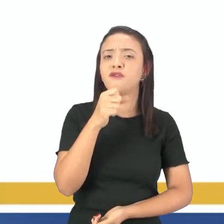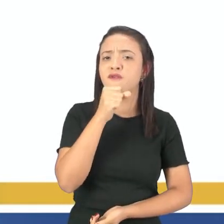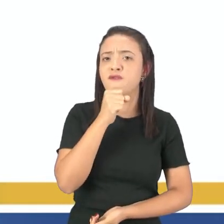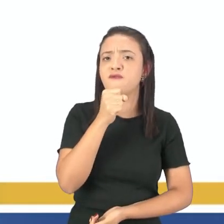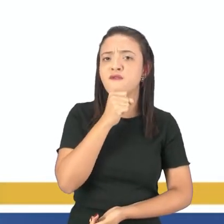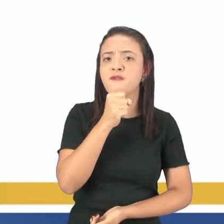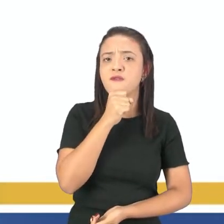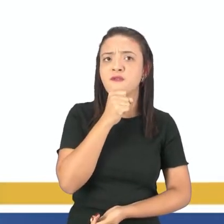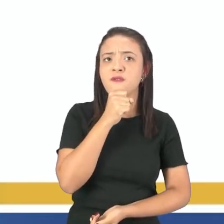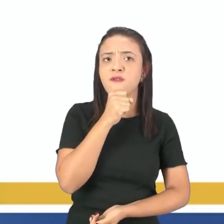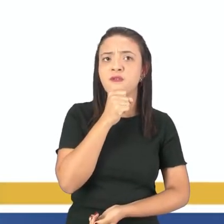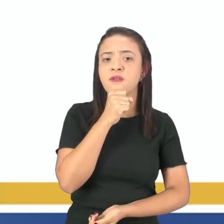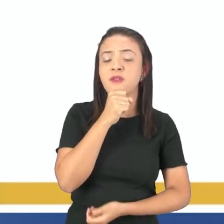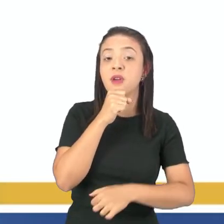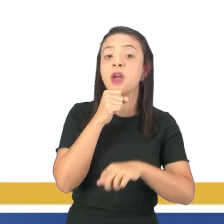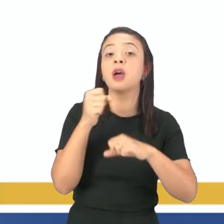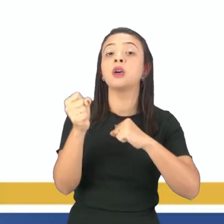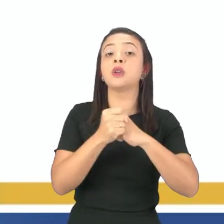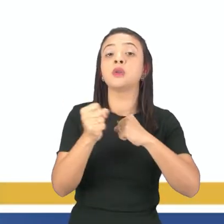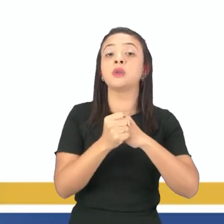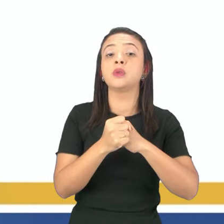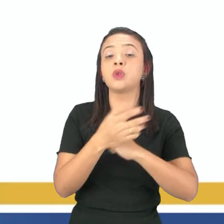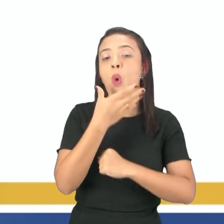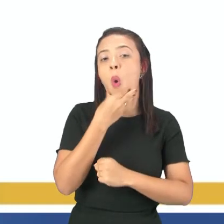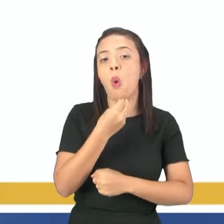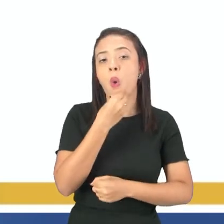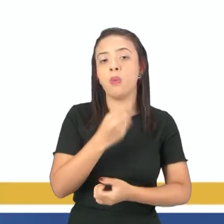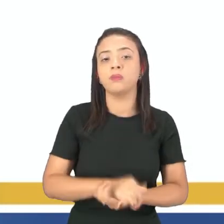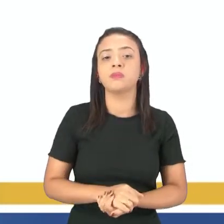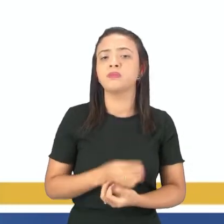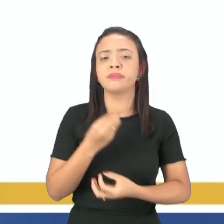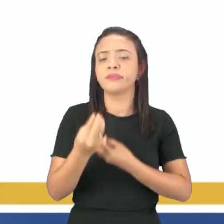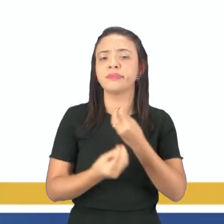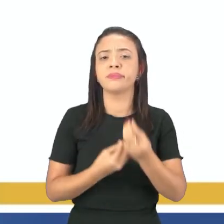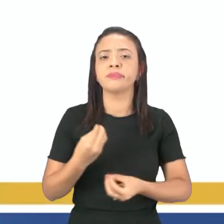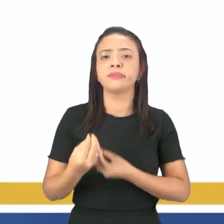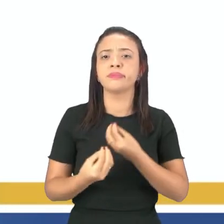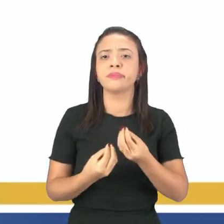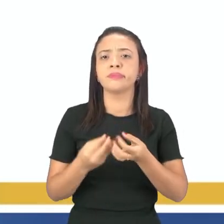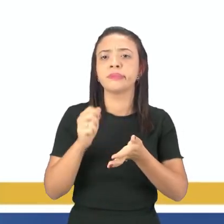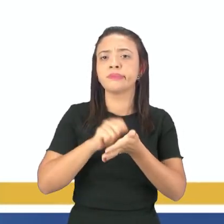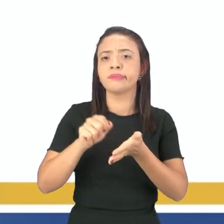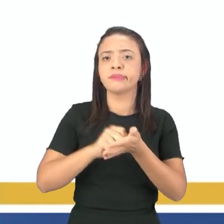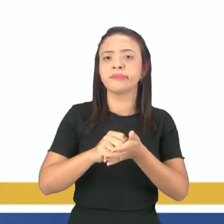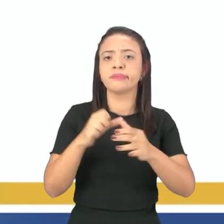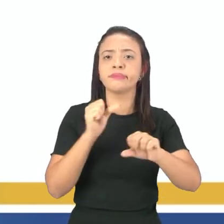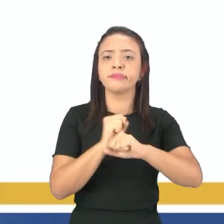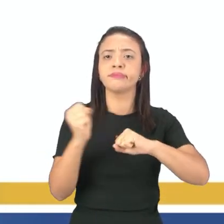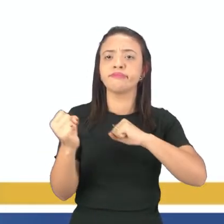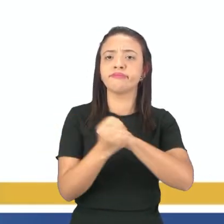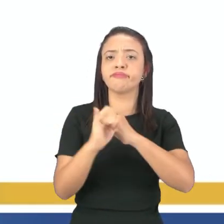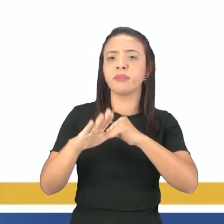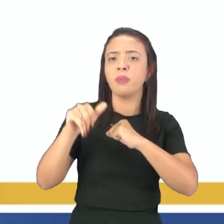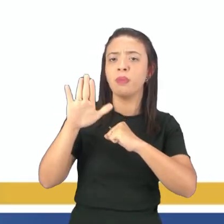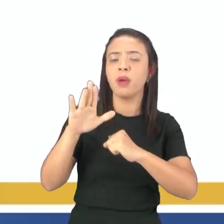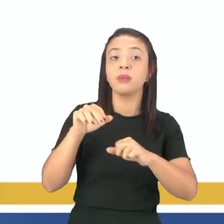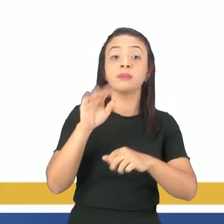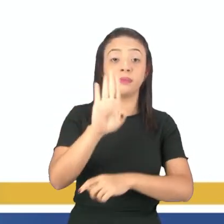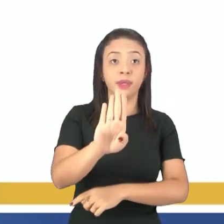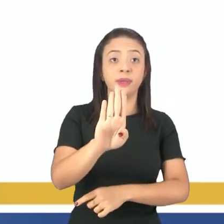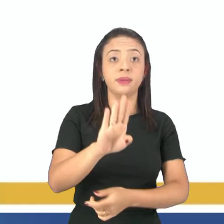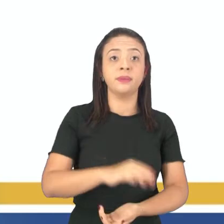velho, e o substantivo man, que é homem. Como que fica isso aí na forma superlativa? Letra